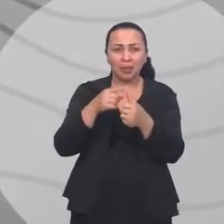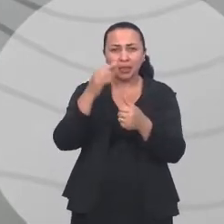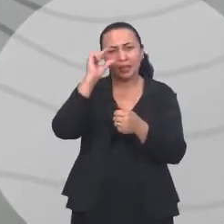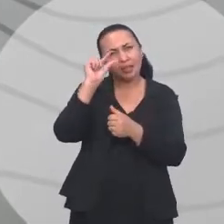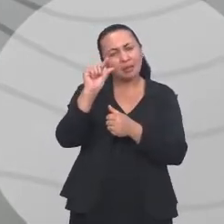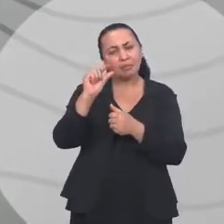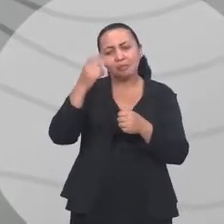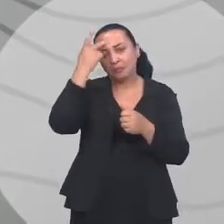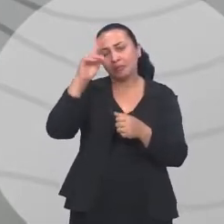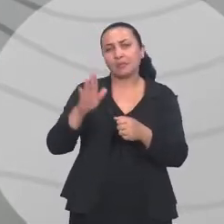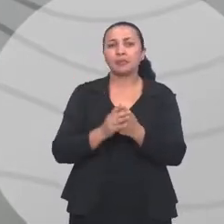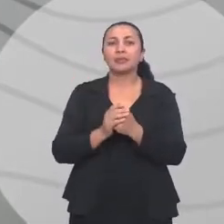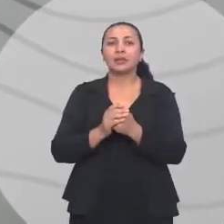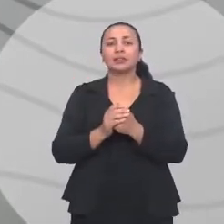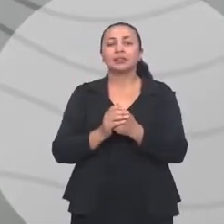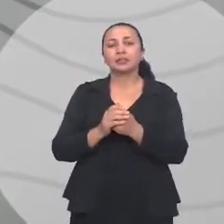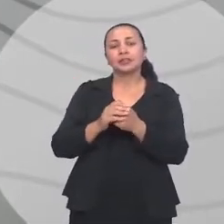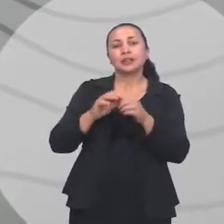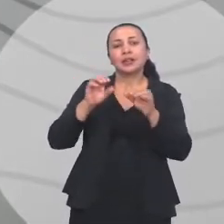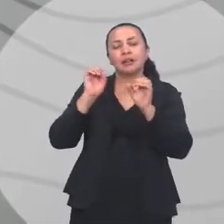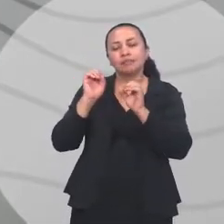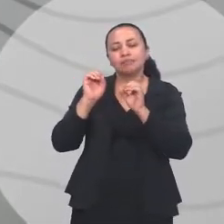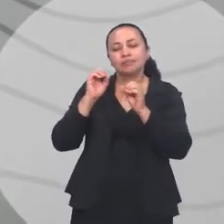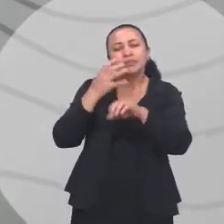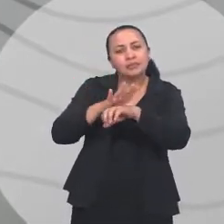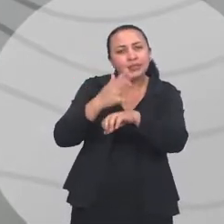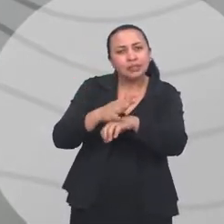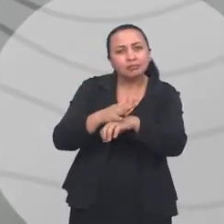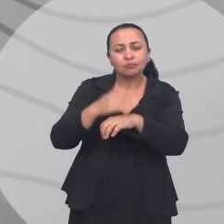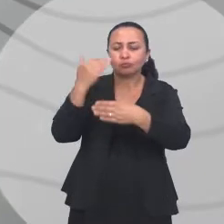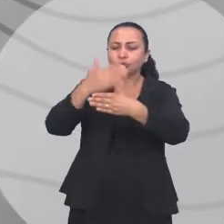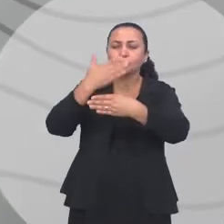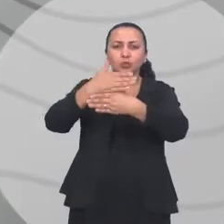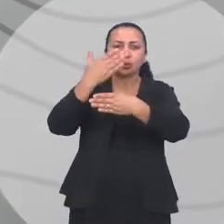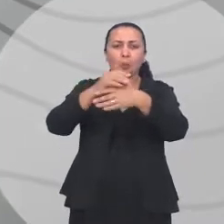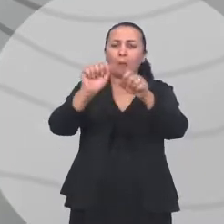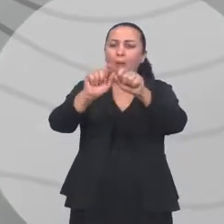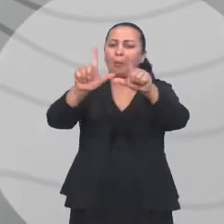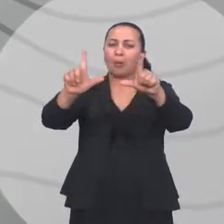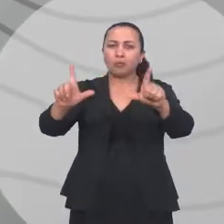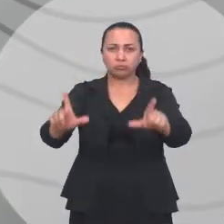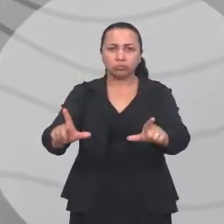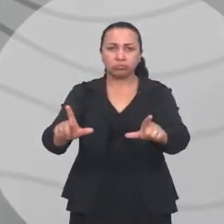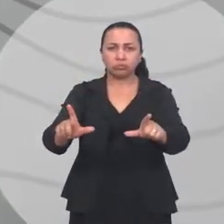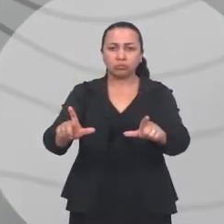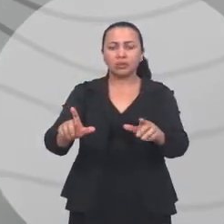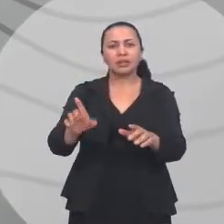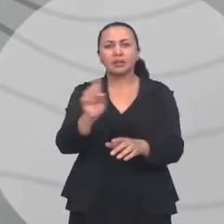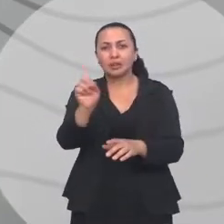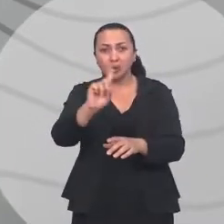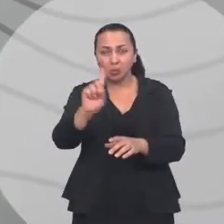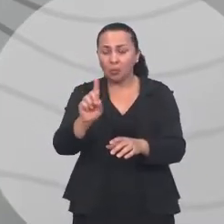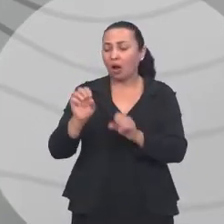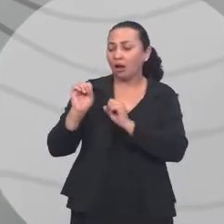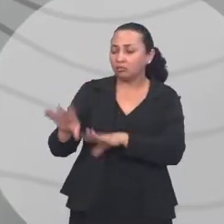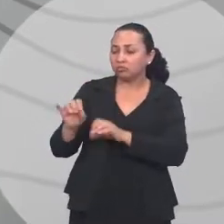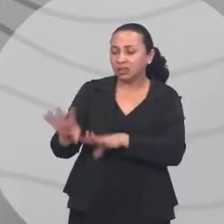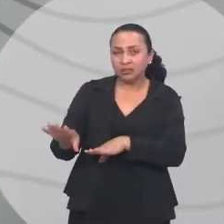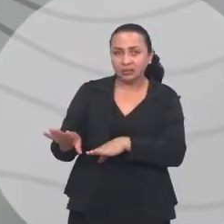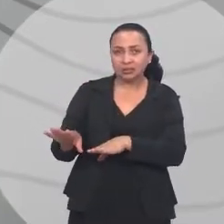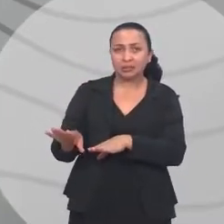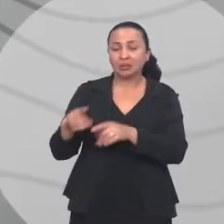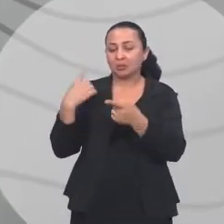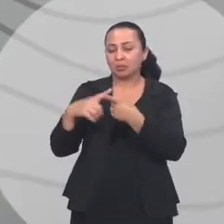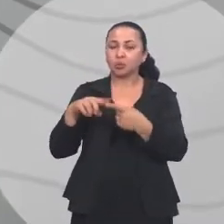período esse primeiro prazo essa primeira etapa como também uma etapa de construção de um programa de familiaridade não é